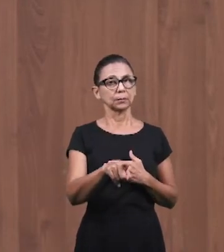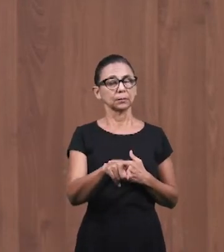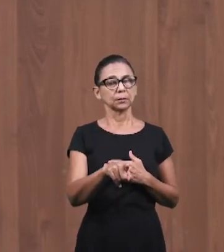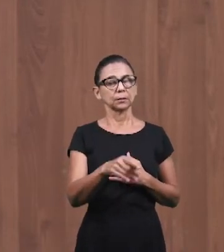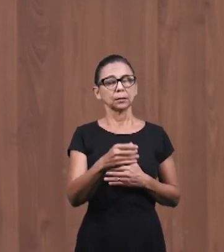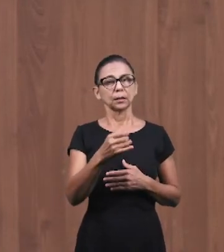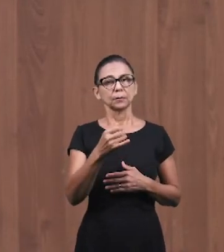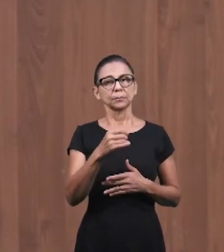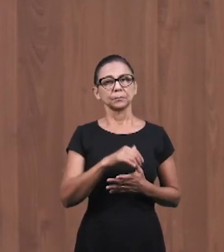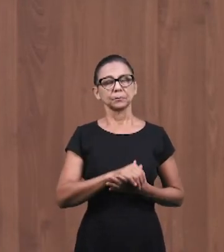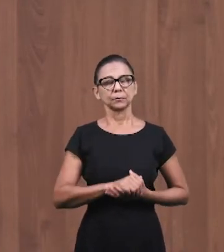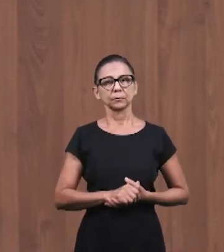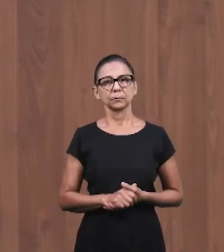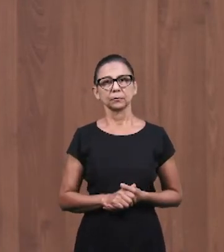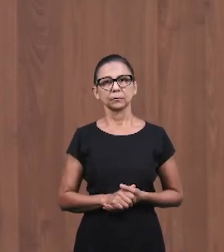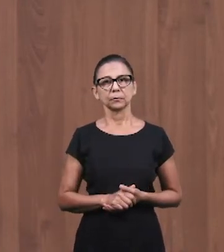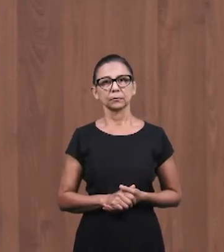2,